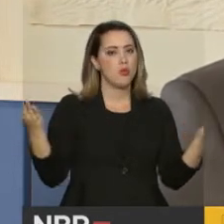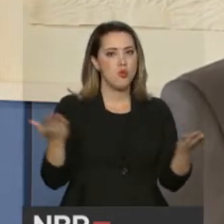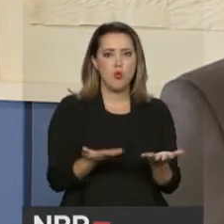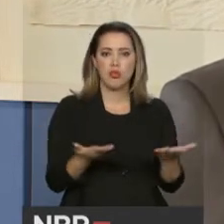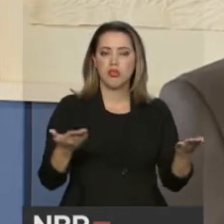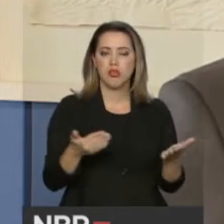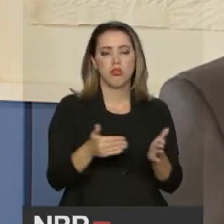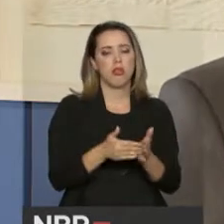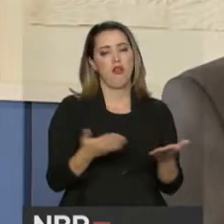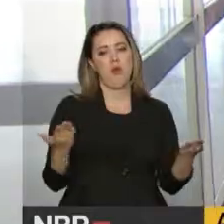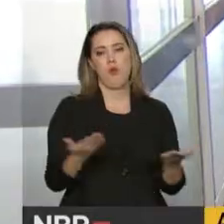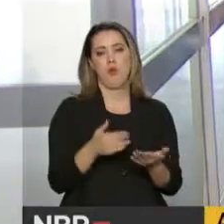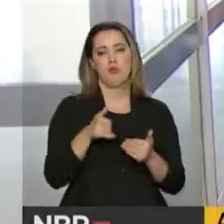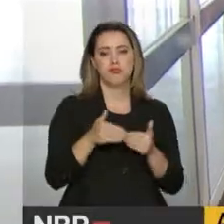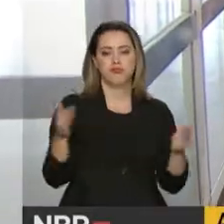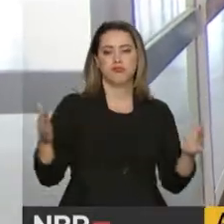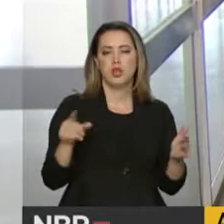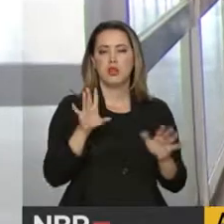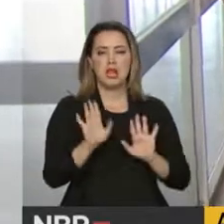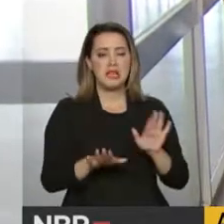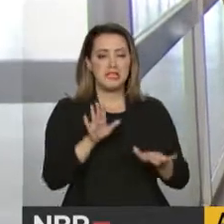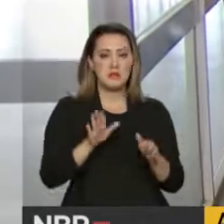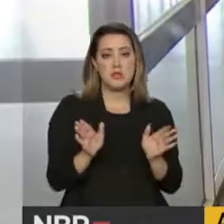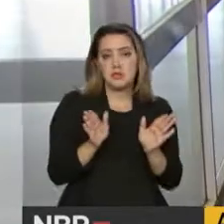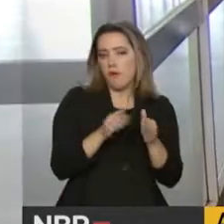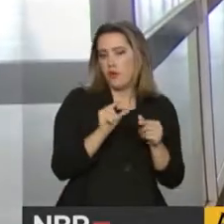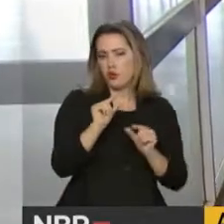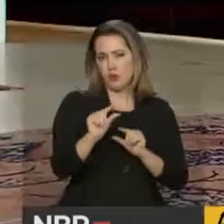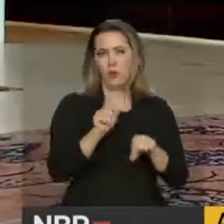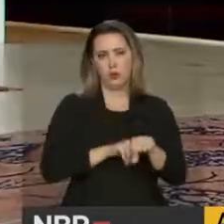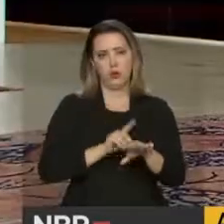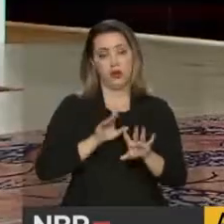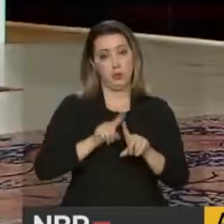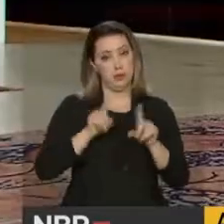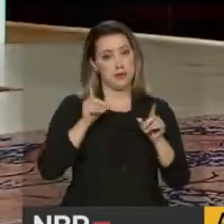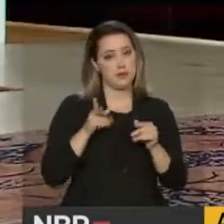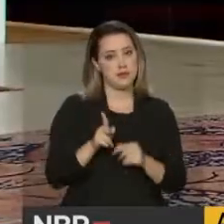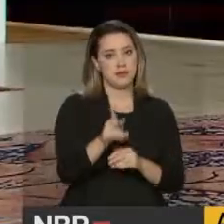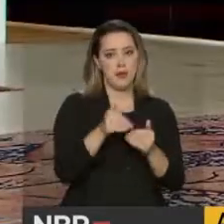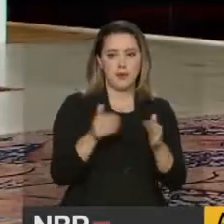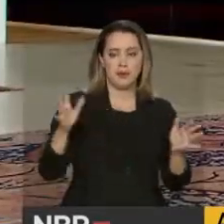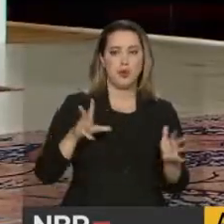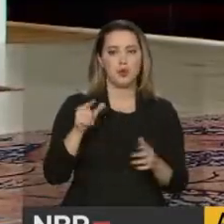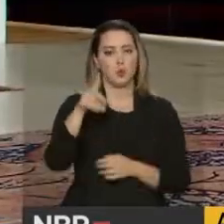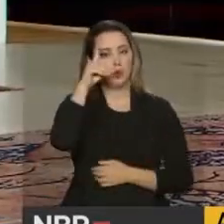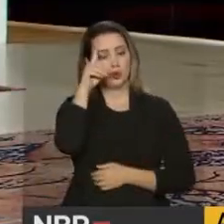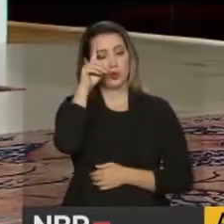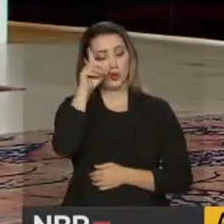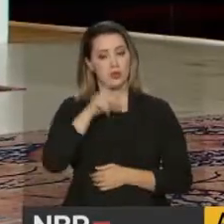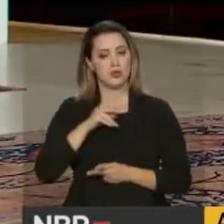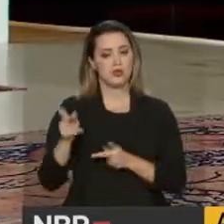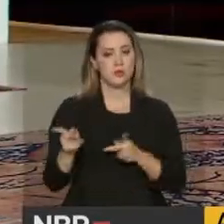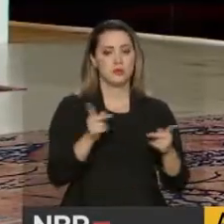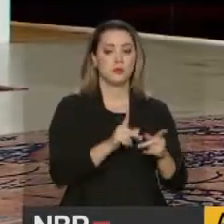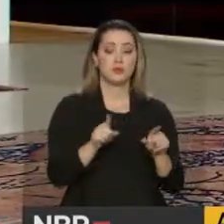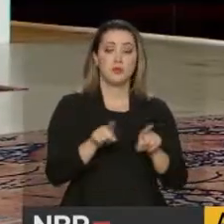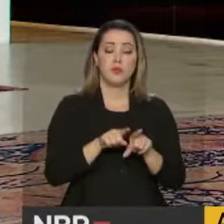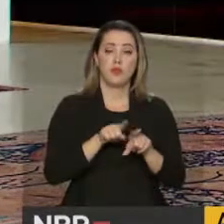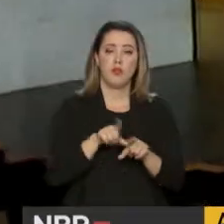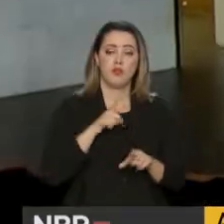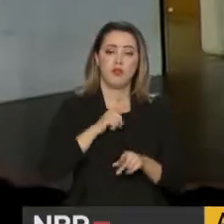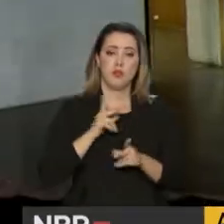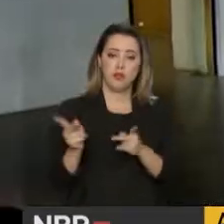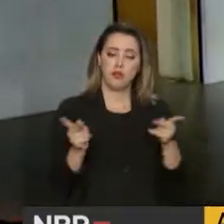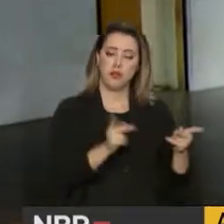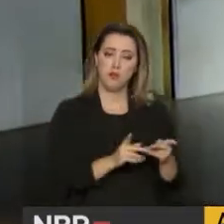à visitação desde então, com pequenos intervalos de interrupção. A gente tem visita todos os dias da semana, temos